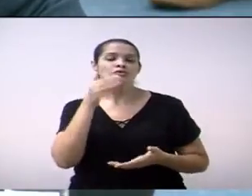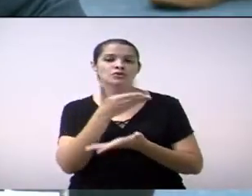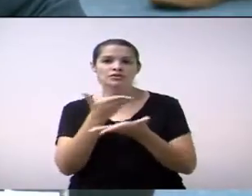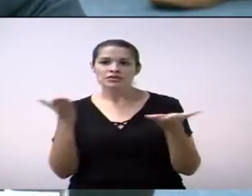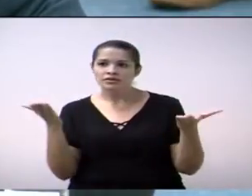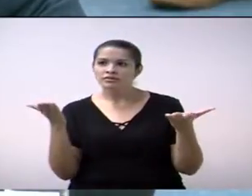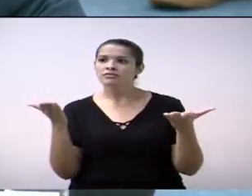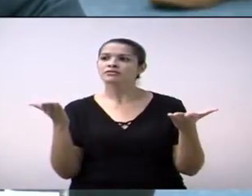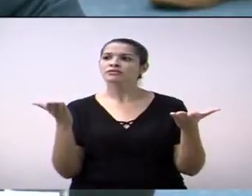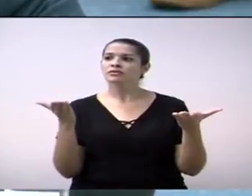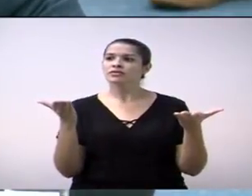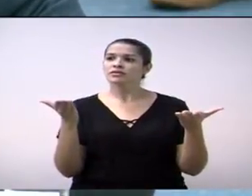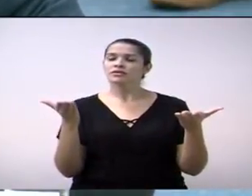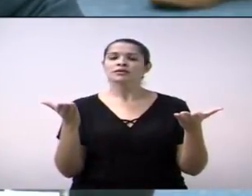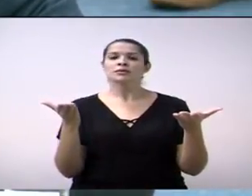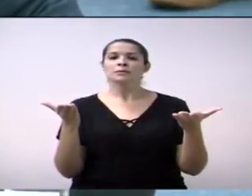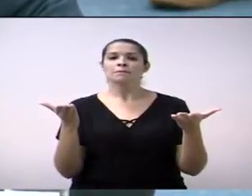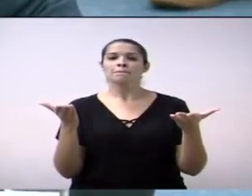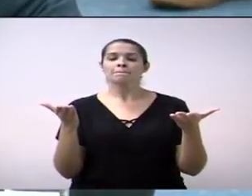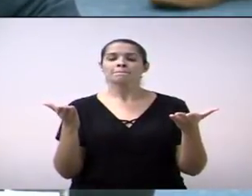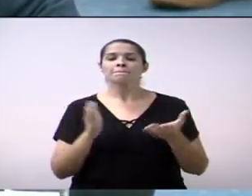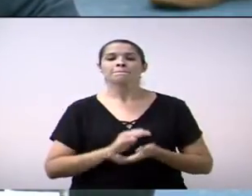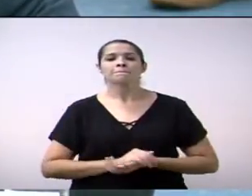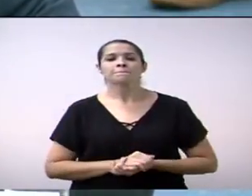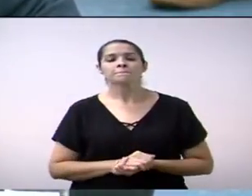população, sobre a CEI da Poliprev.